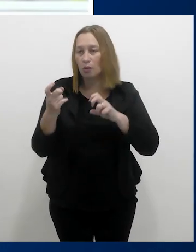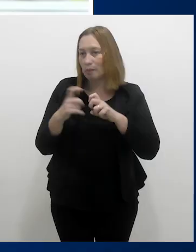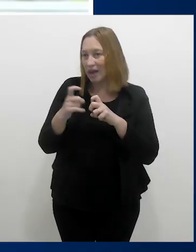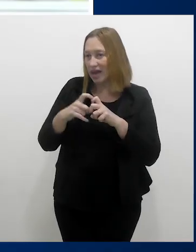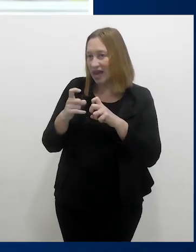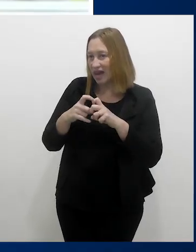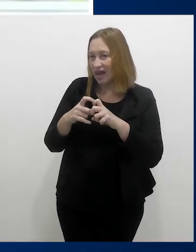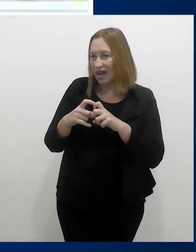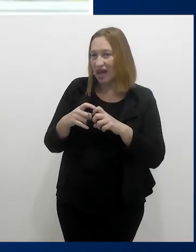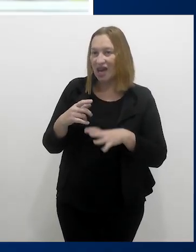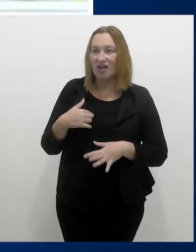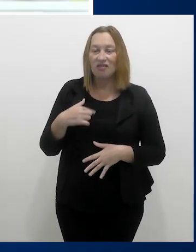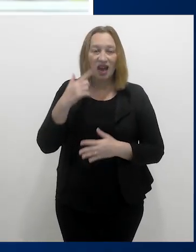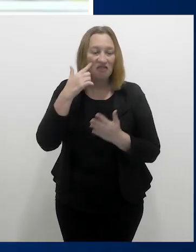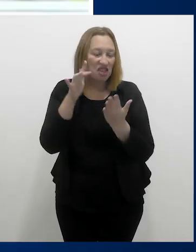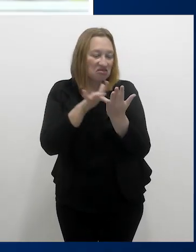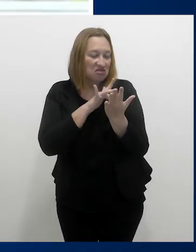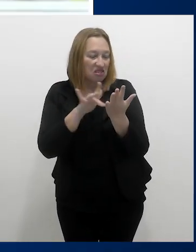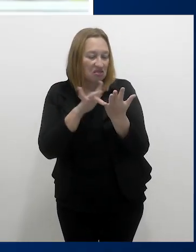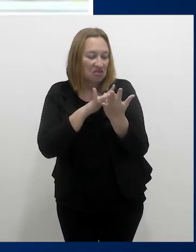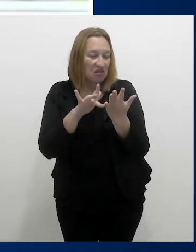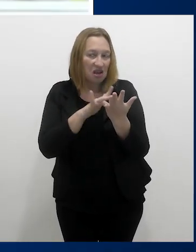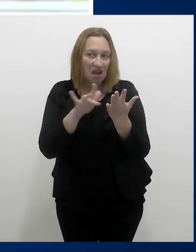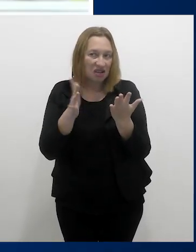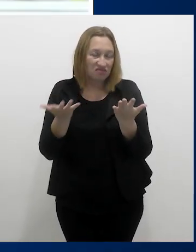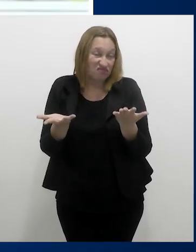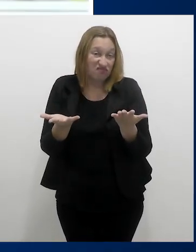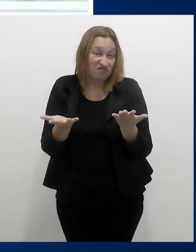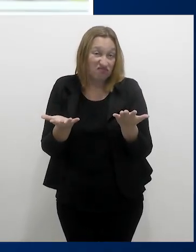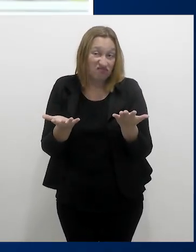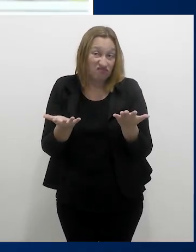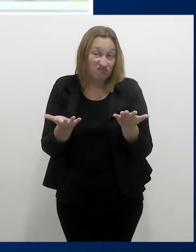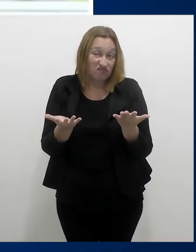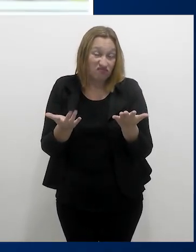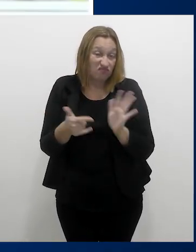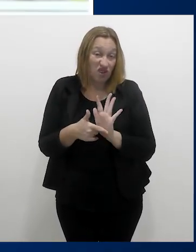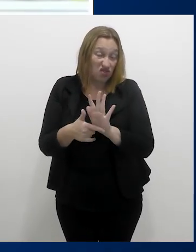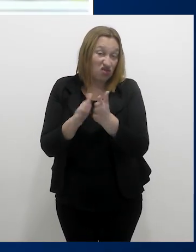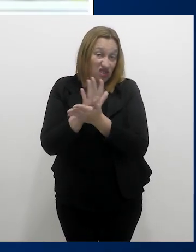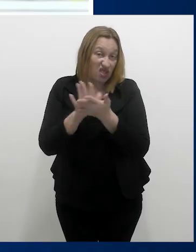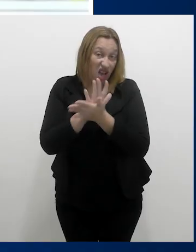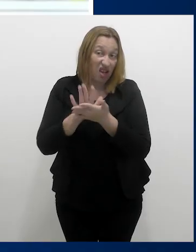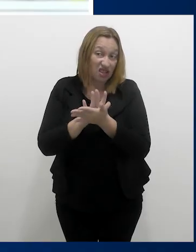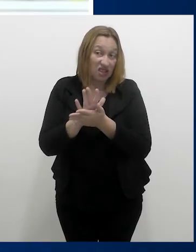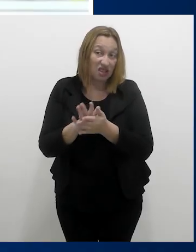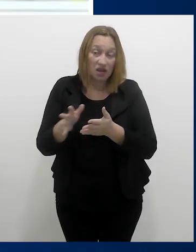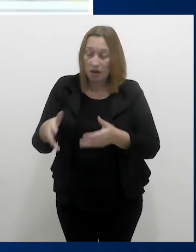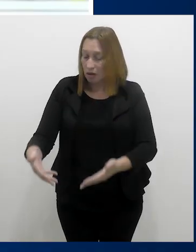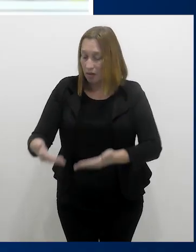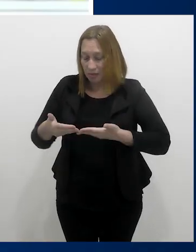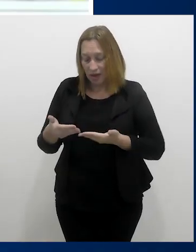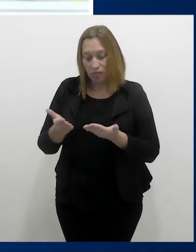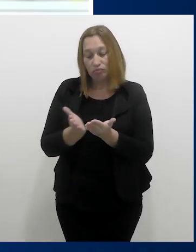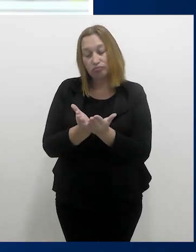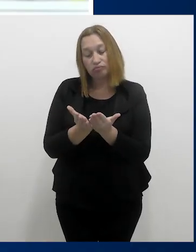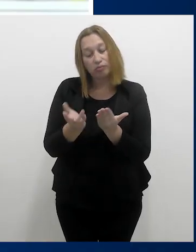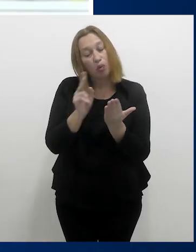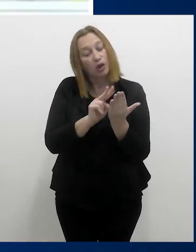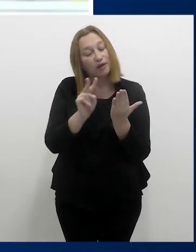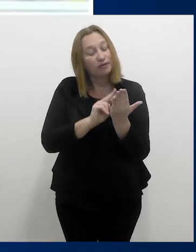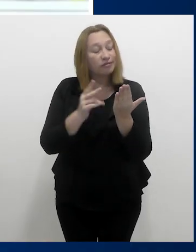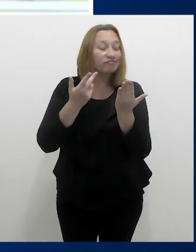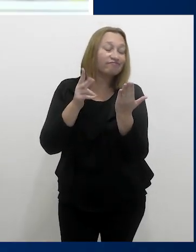ao médico, né, em vez de eu ficar olhando o celular, que é um negócio que não acrescenta muito, eu pego